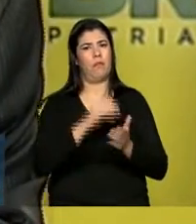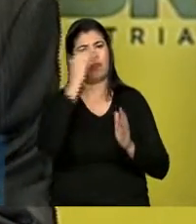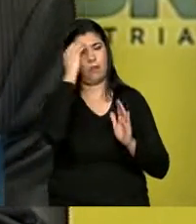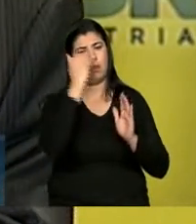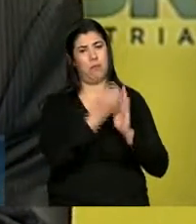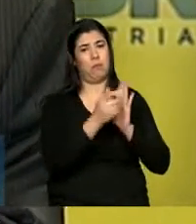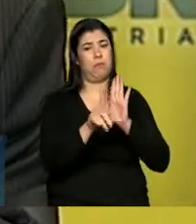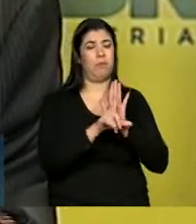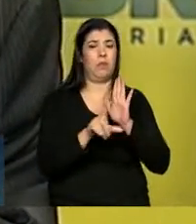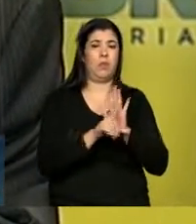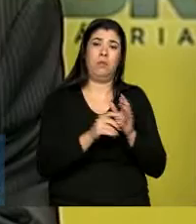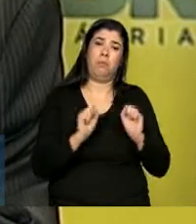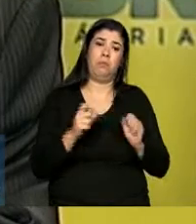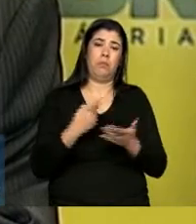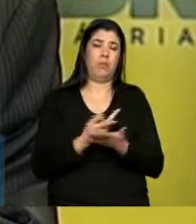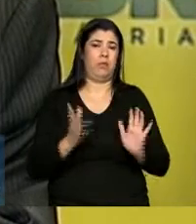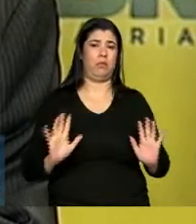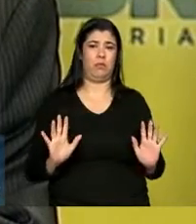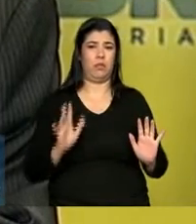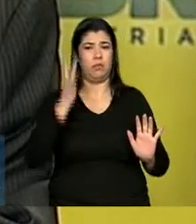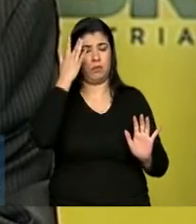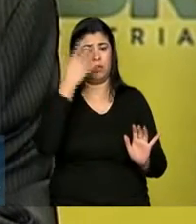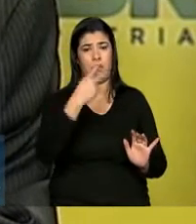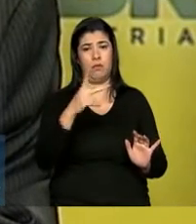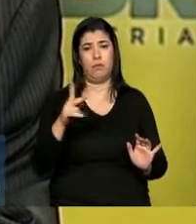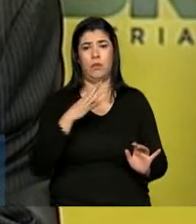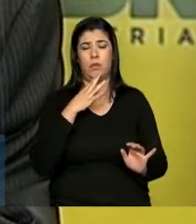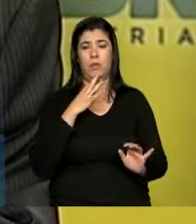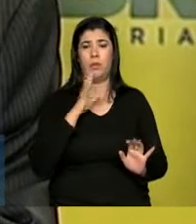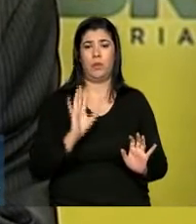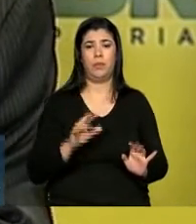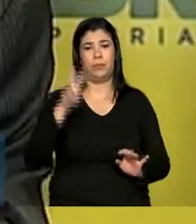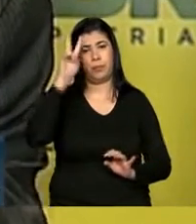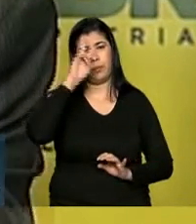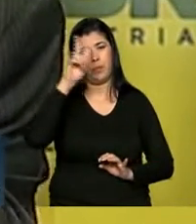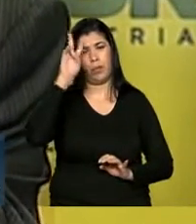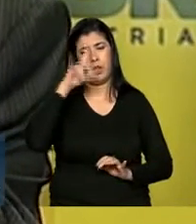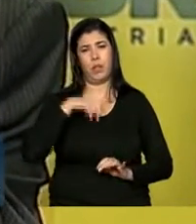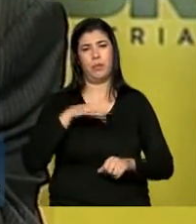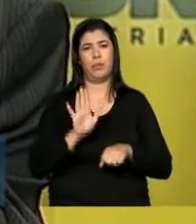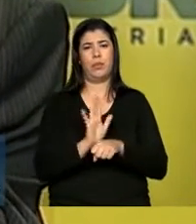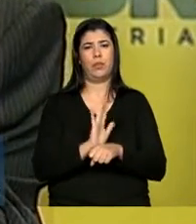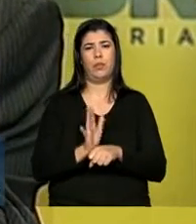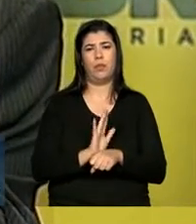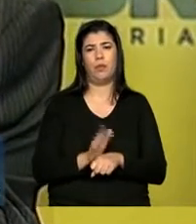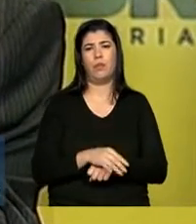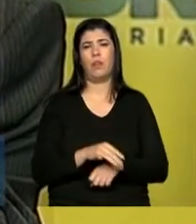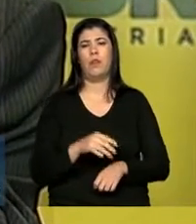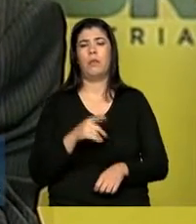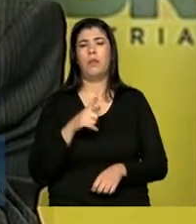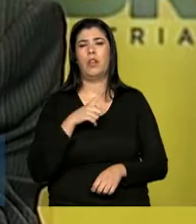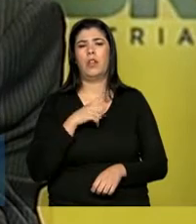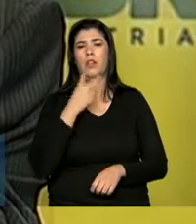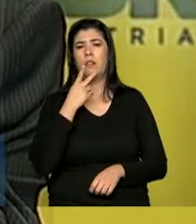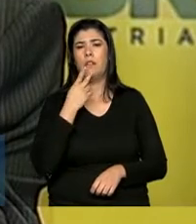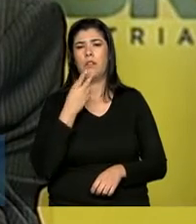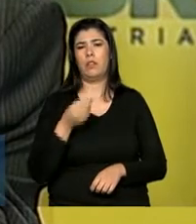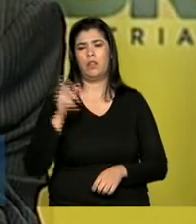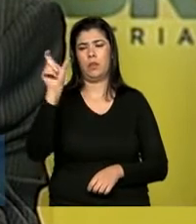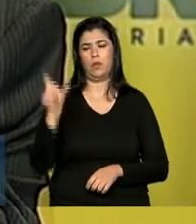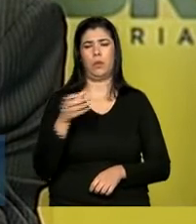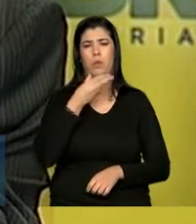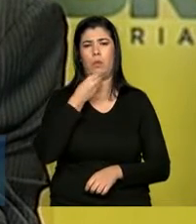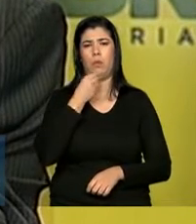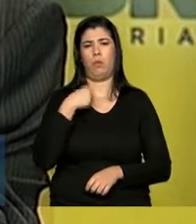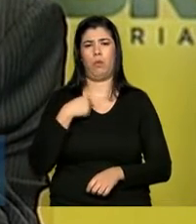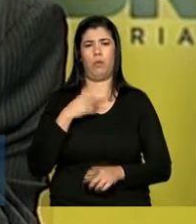nisso. Pode ser, não estou dizendo, vocês conhecem. Eu lembro aquele filme com Denzel Washington, do rapaz que